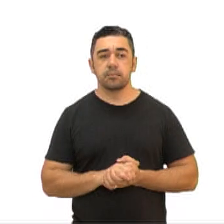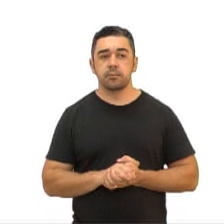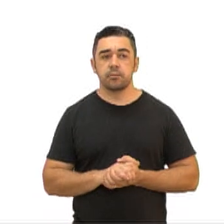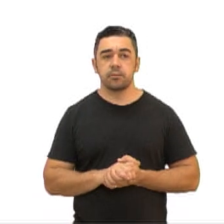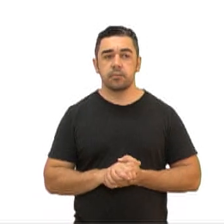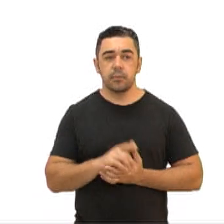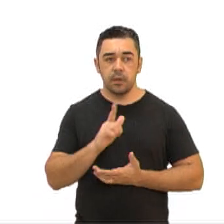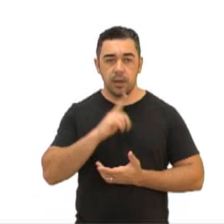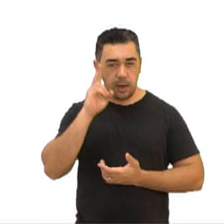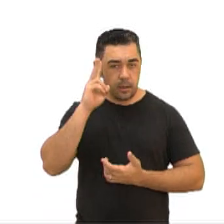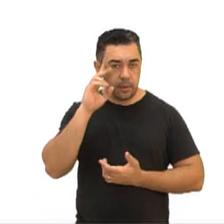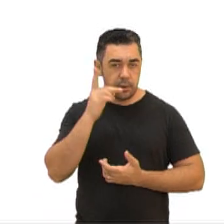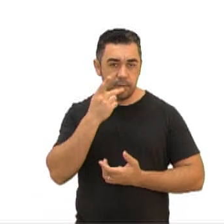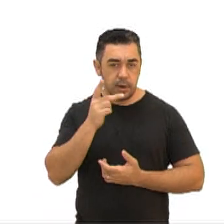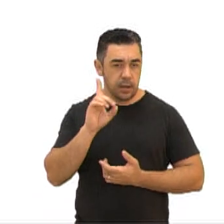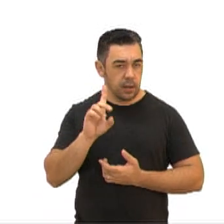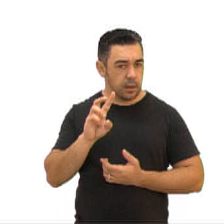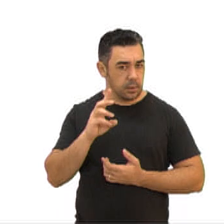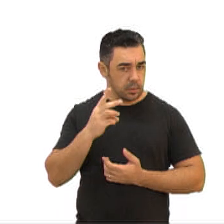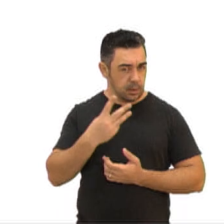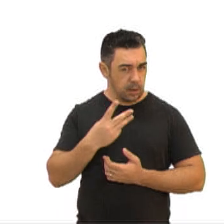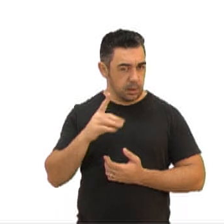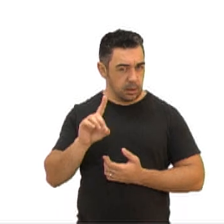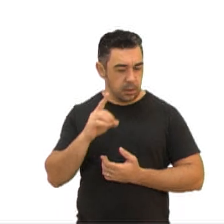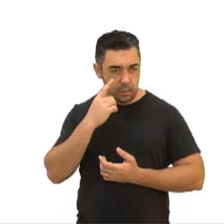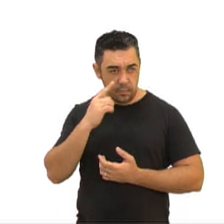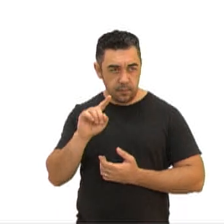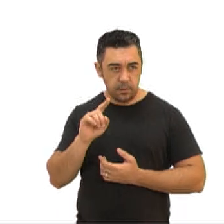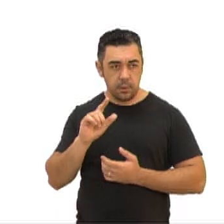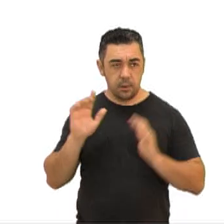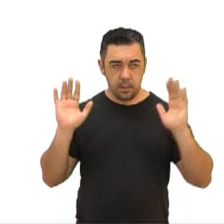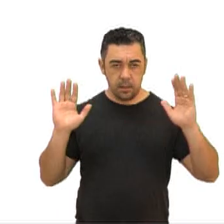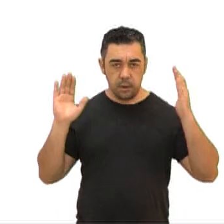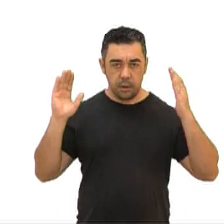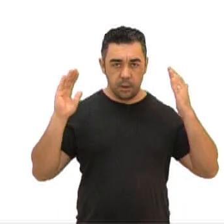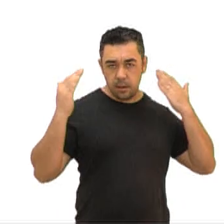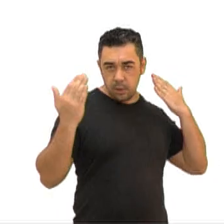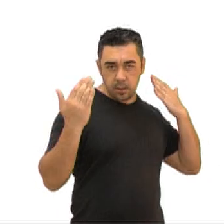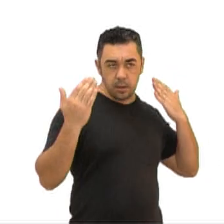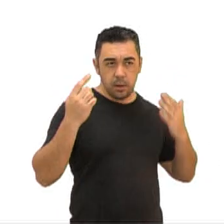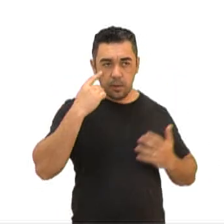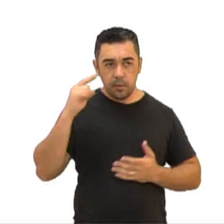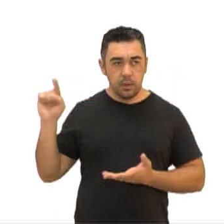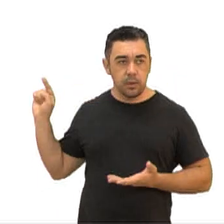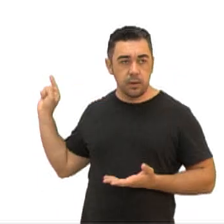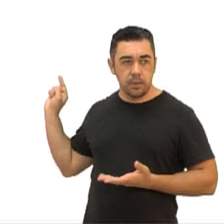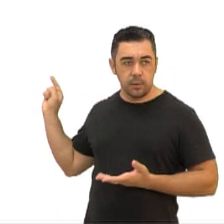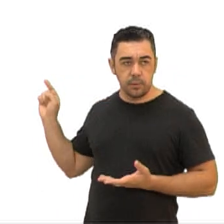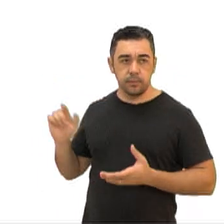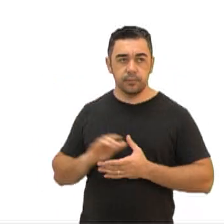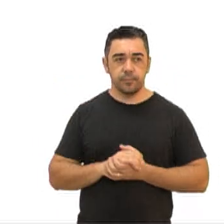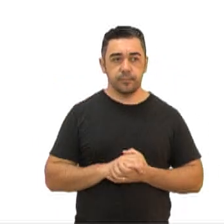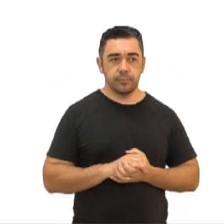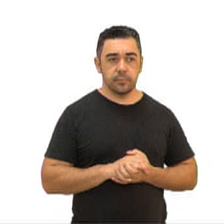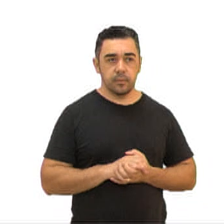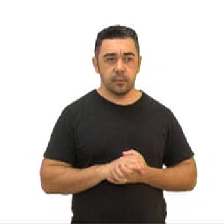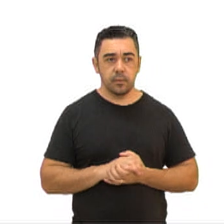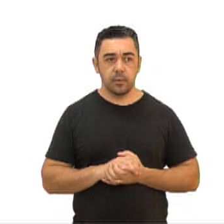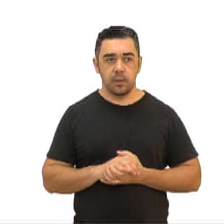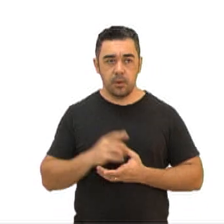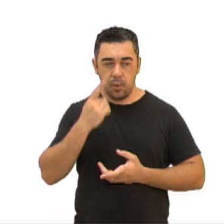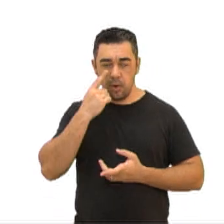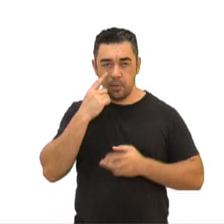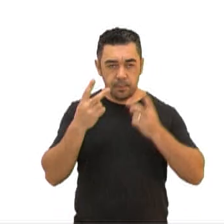falei da tridimensionalidade, de enxergar vários lados do mesmo ângulo, vários lados de uma mesma